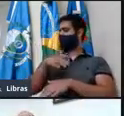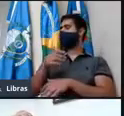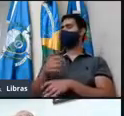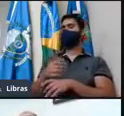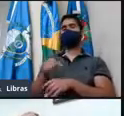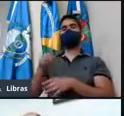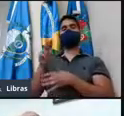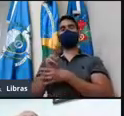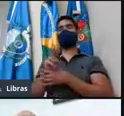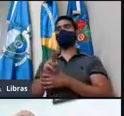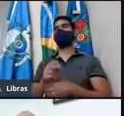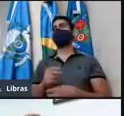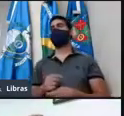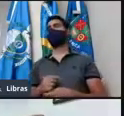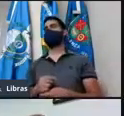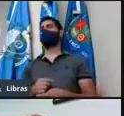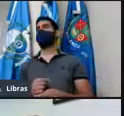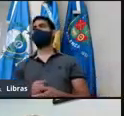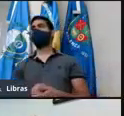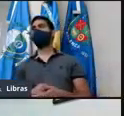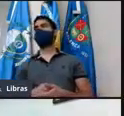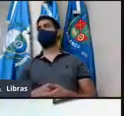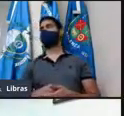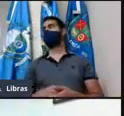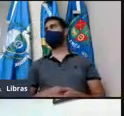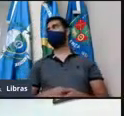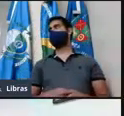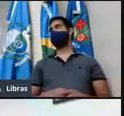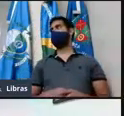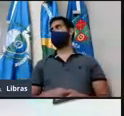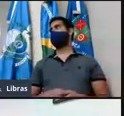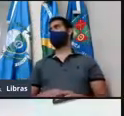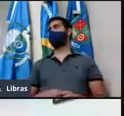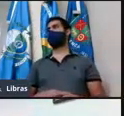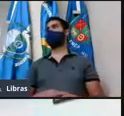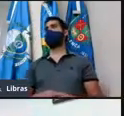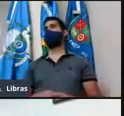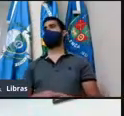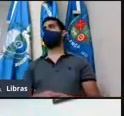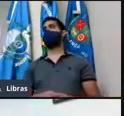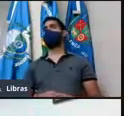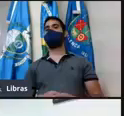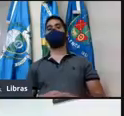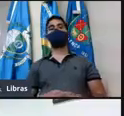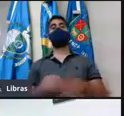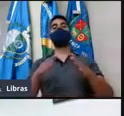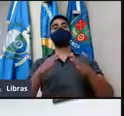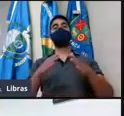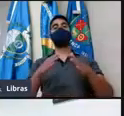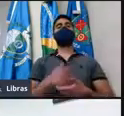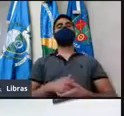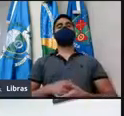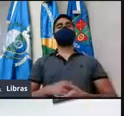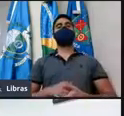município. Sala das Sessões, 15 de setembro, vereador Pedro Graça. Requerimento